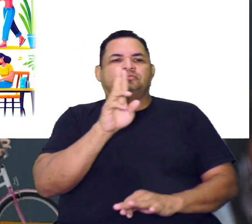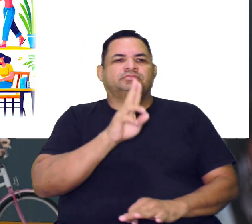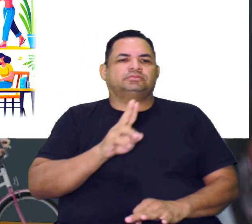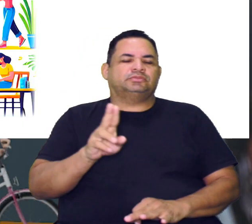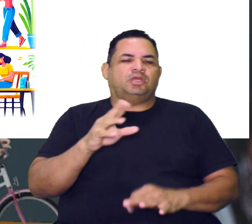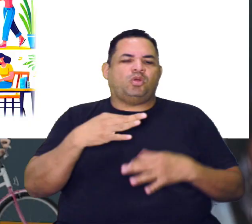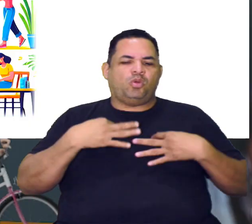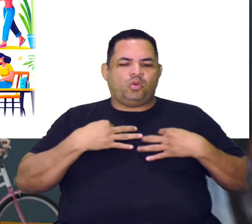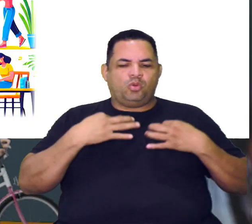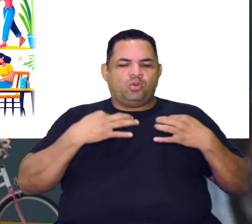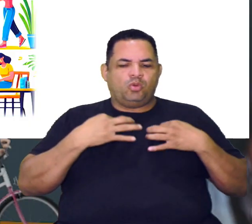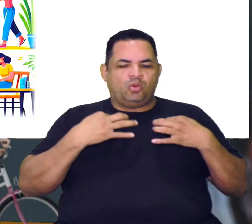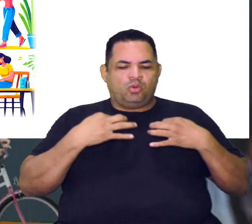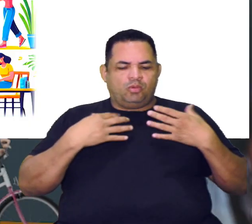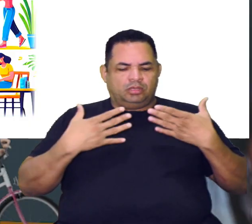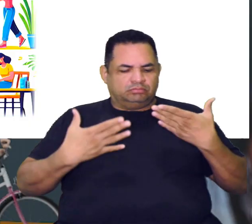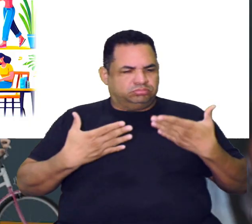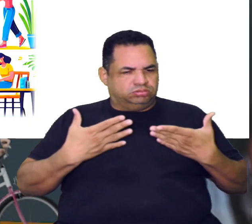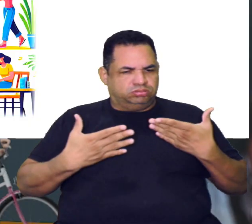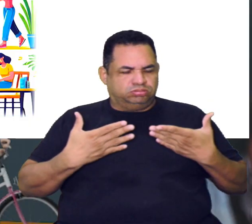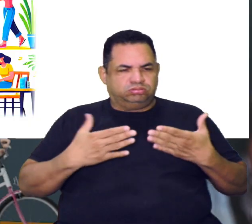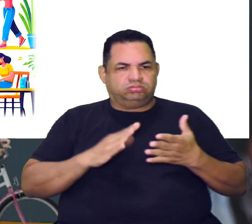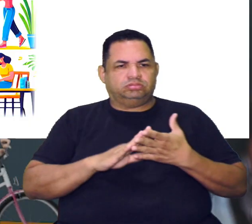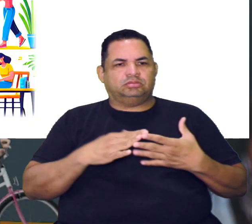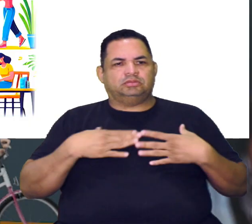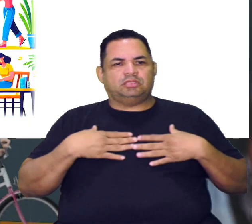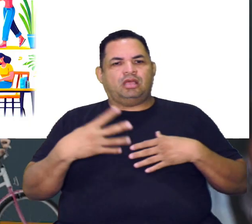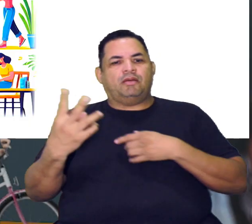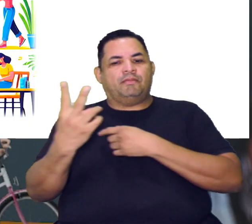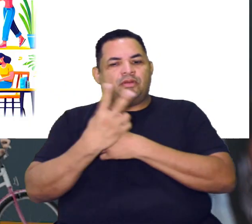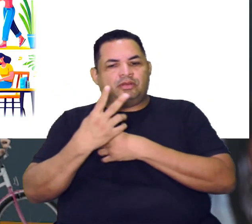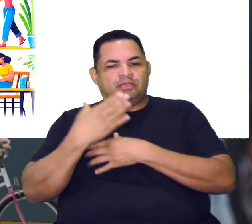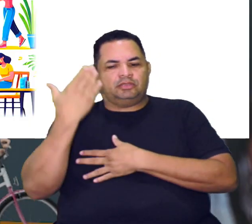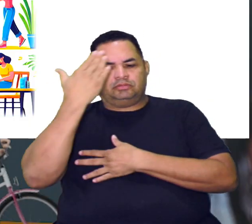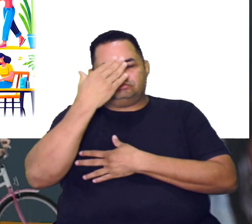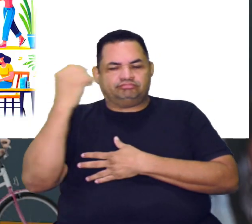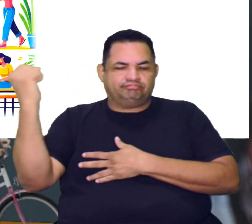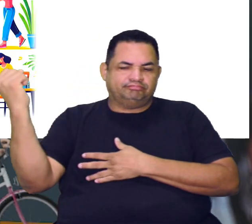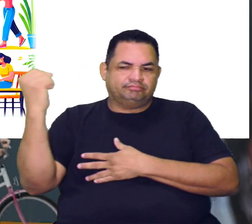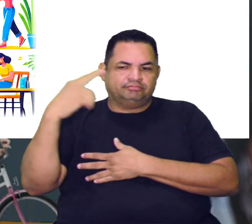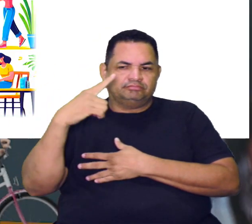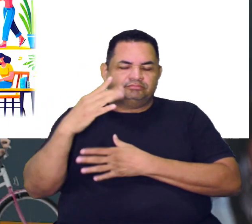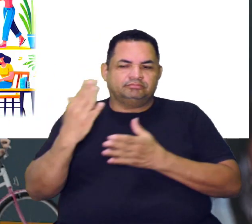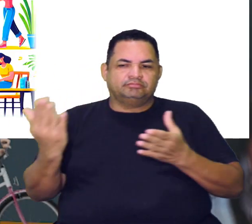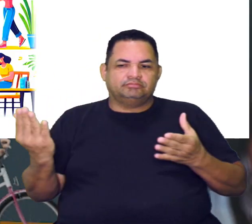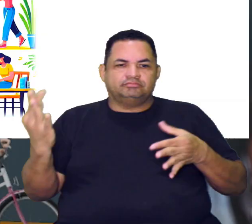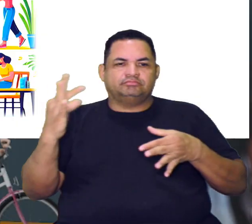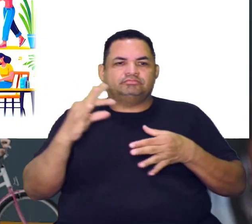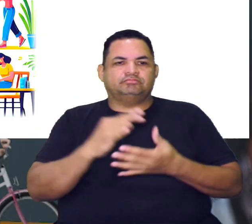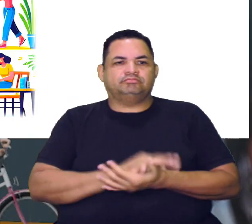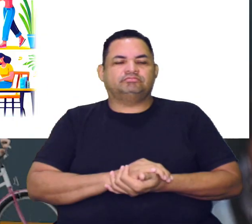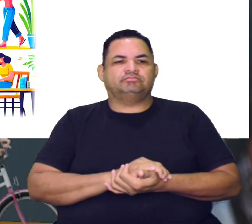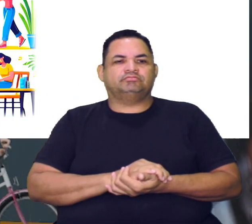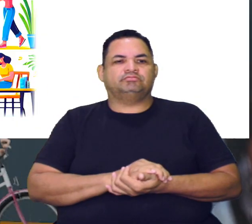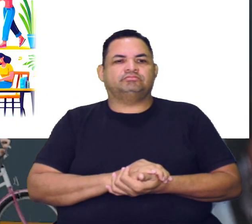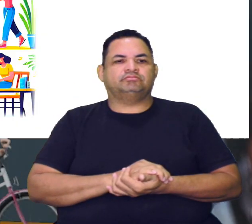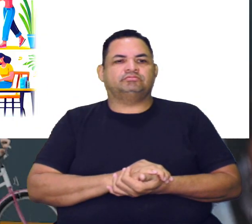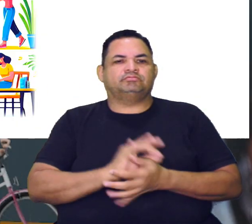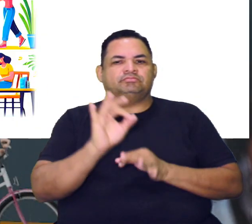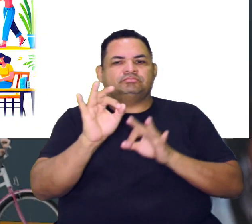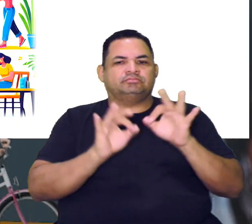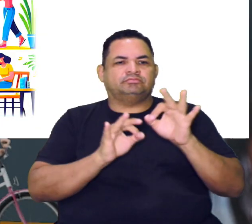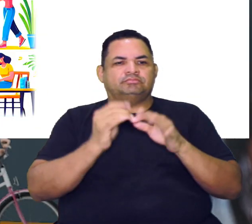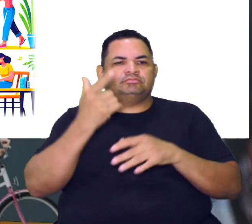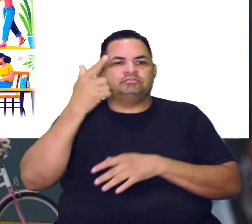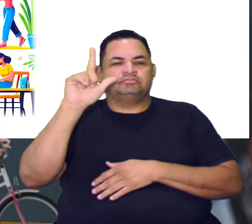utilizar roupas leves, né? Usar protetor solar, tudo isso entra dentro desse contexto também. E se programar